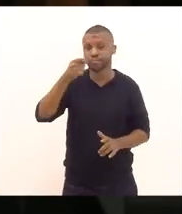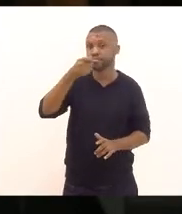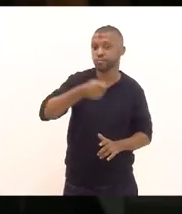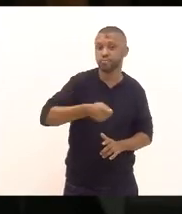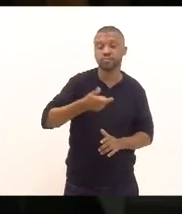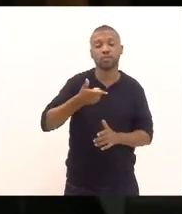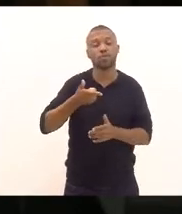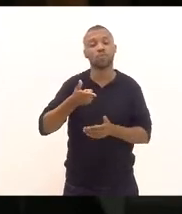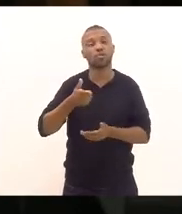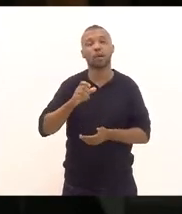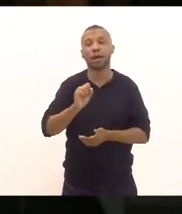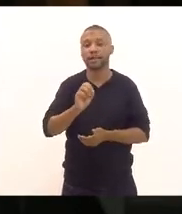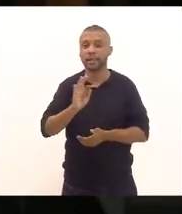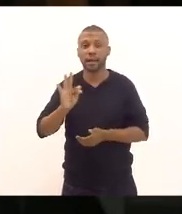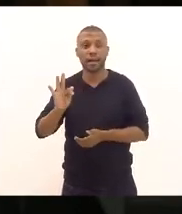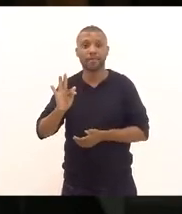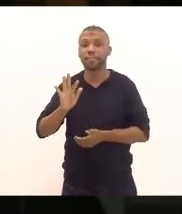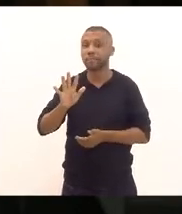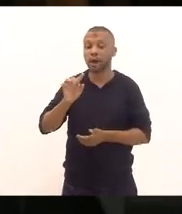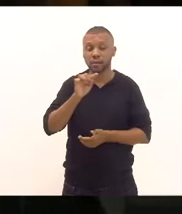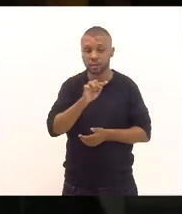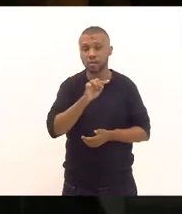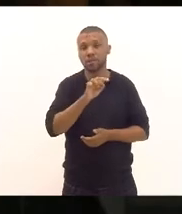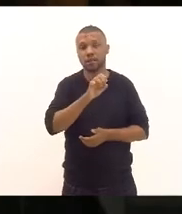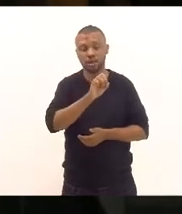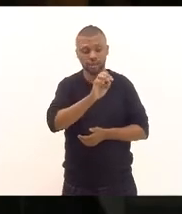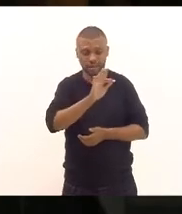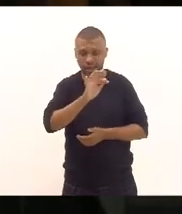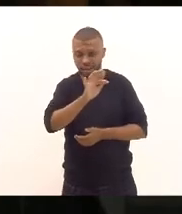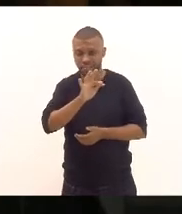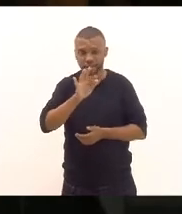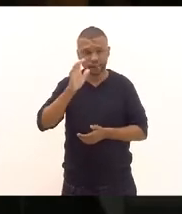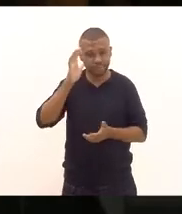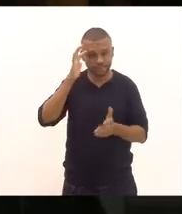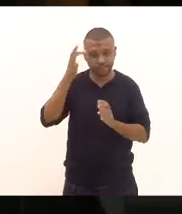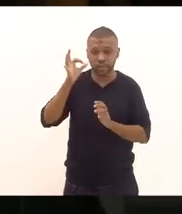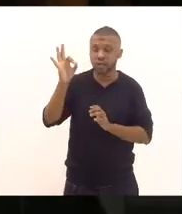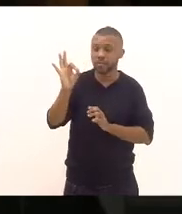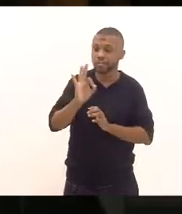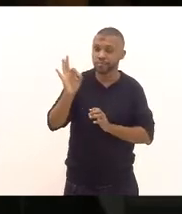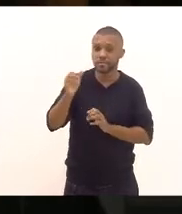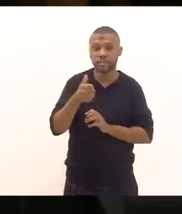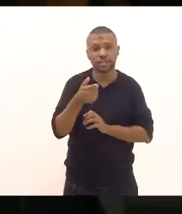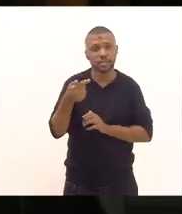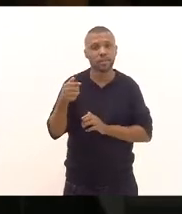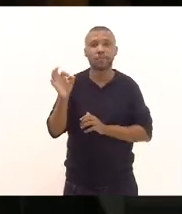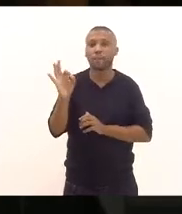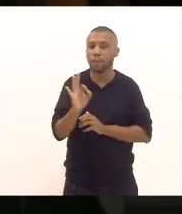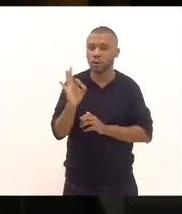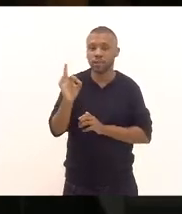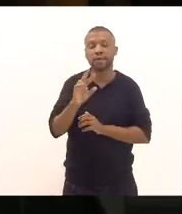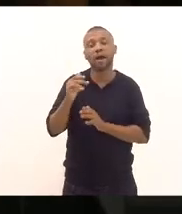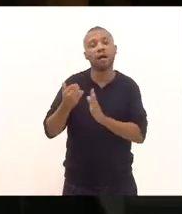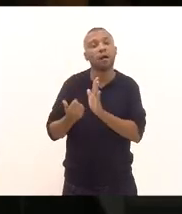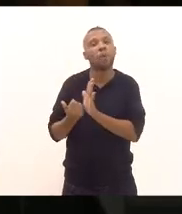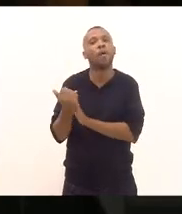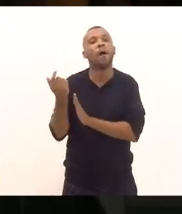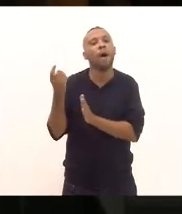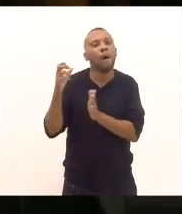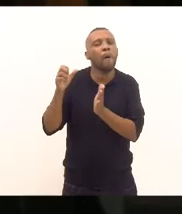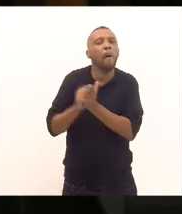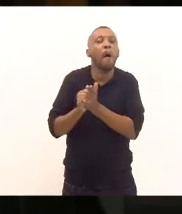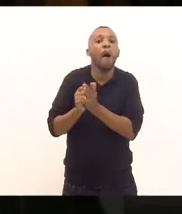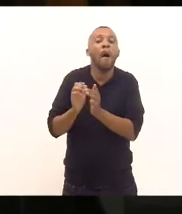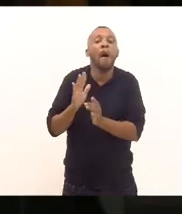ocorre que o Supremo ao definir a estar alíquota de 17 ela entraria em vigor sobe no